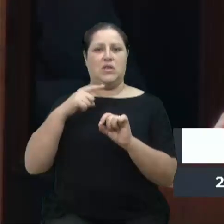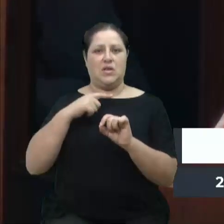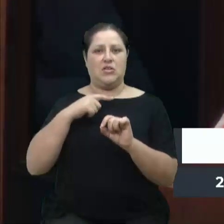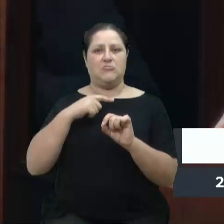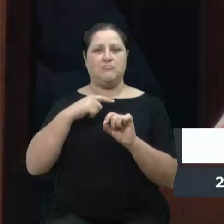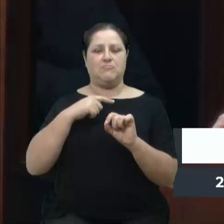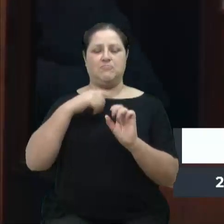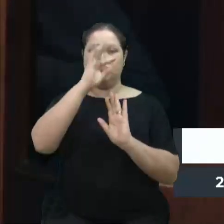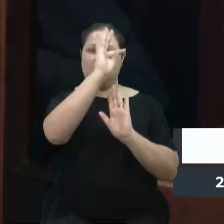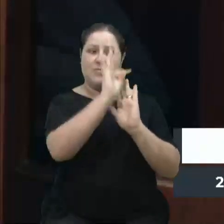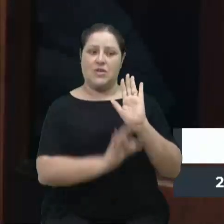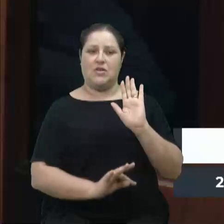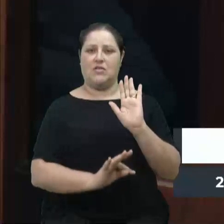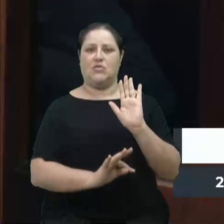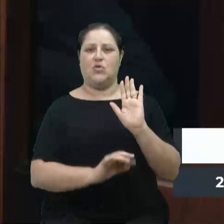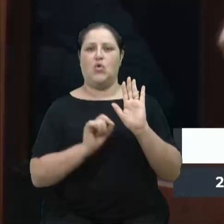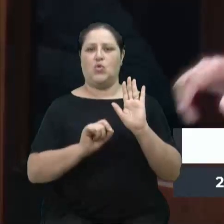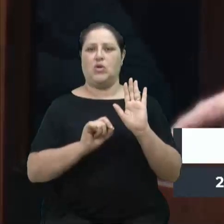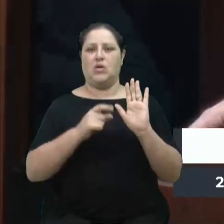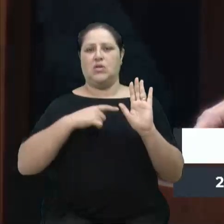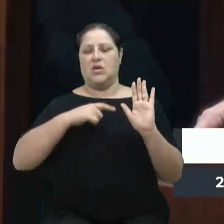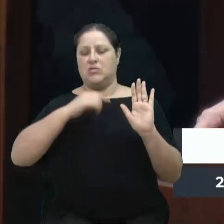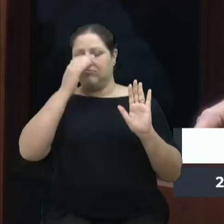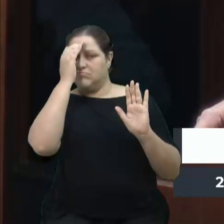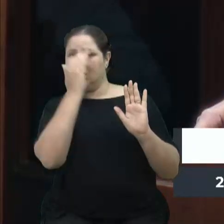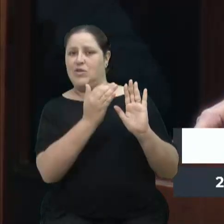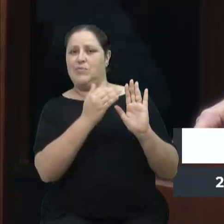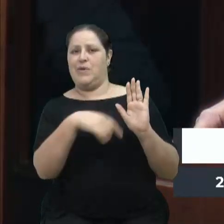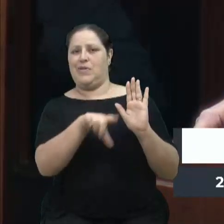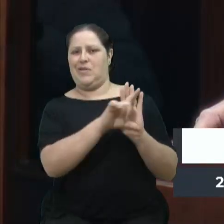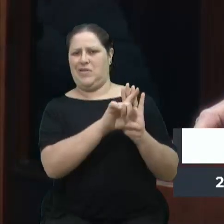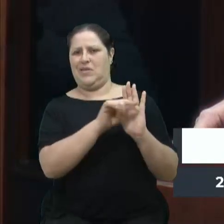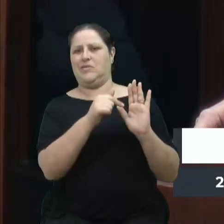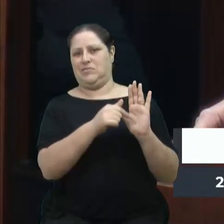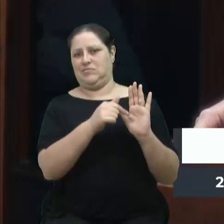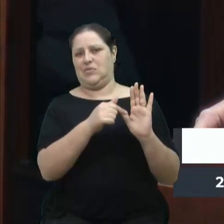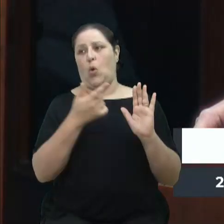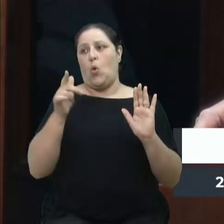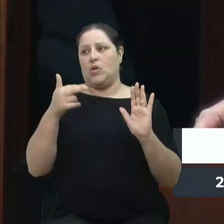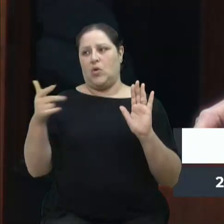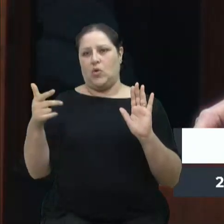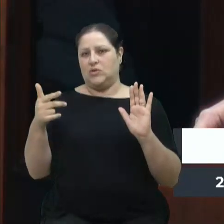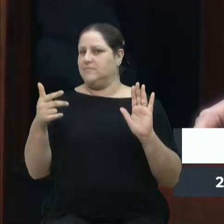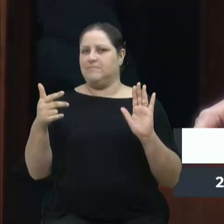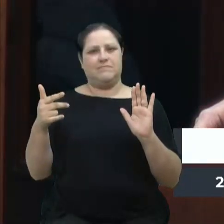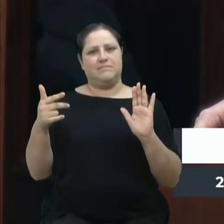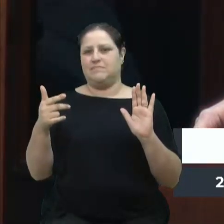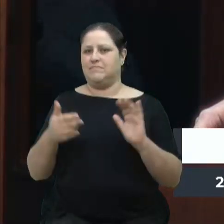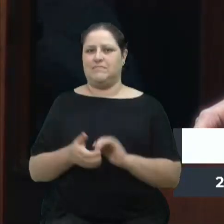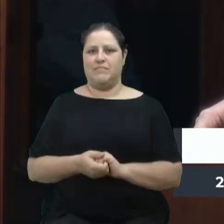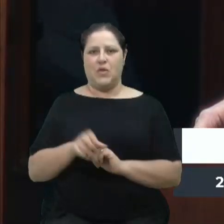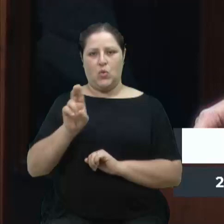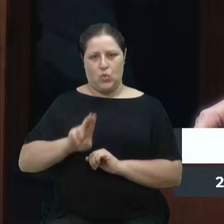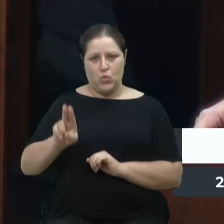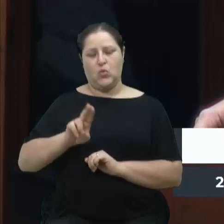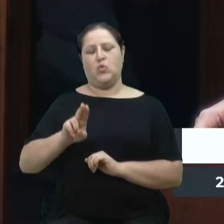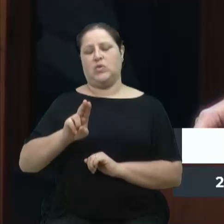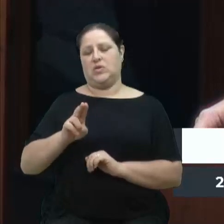peça e o que se julgava no mérito da lei. E me permita, vereador Fantinel, usar o seu